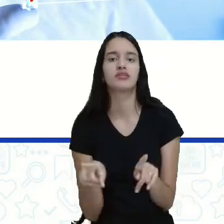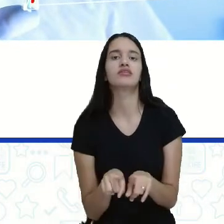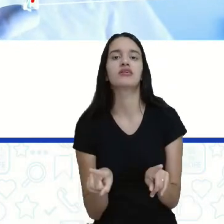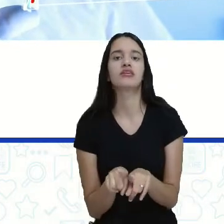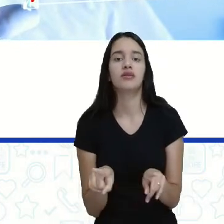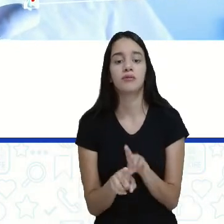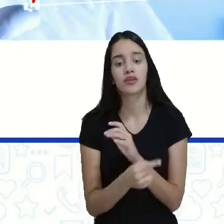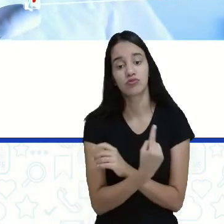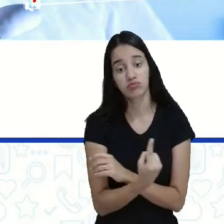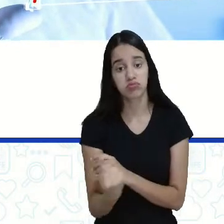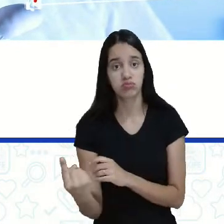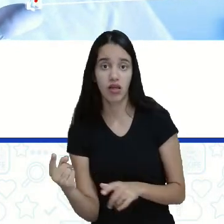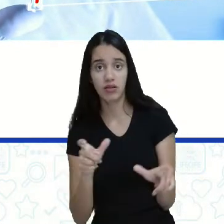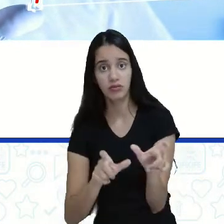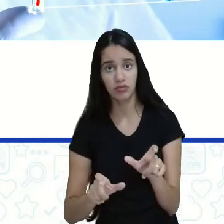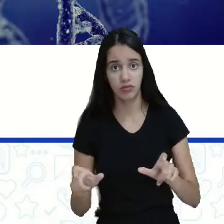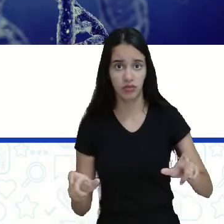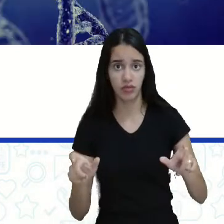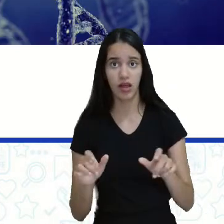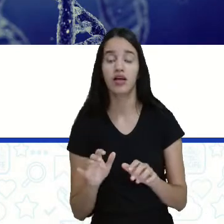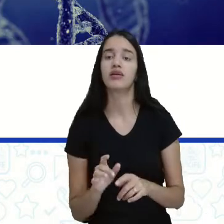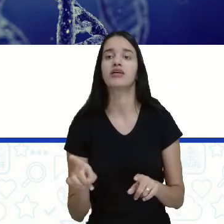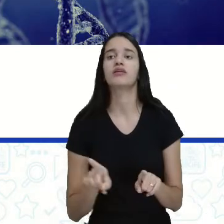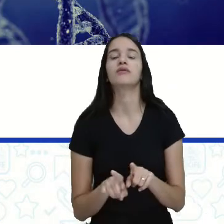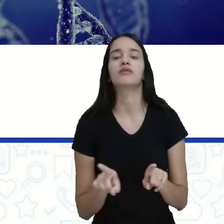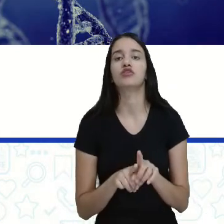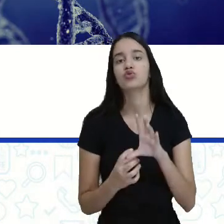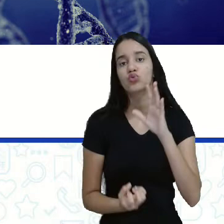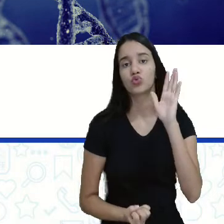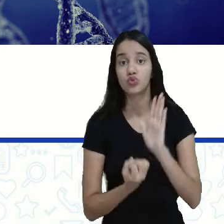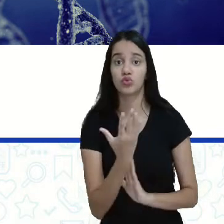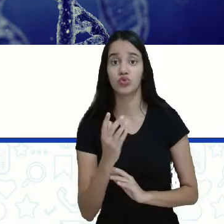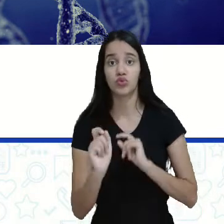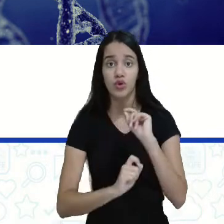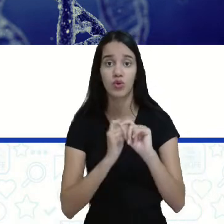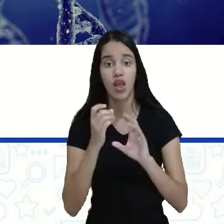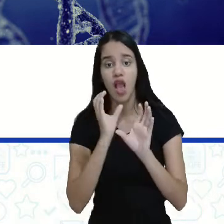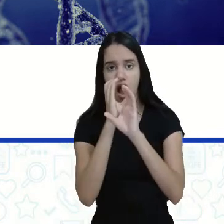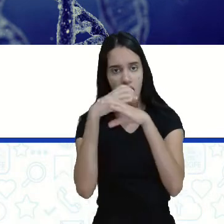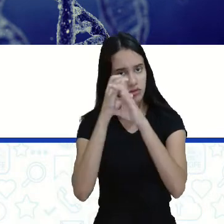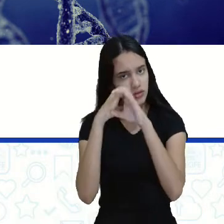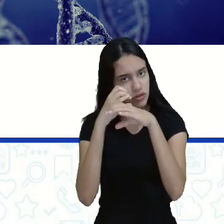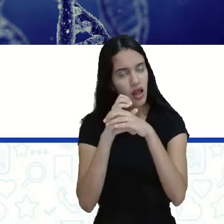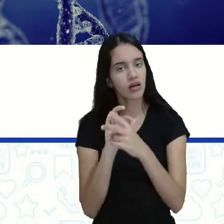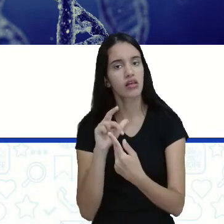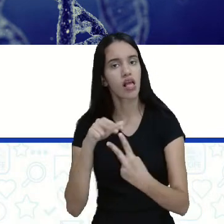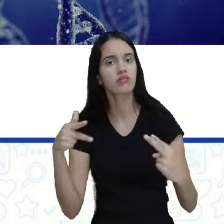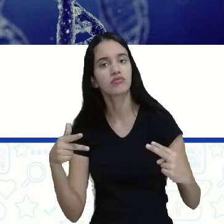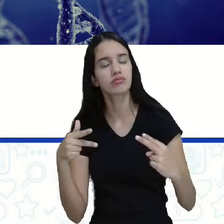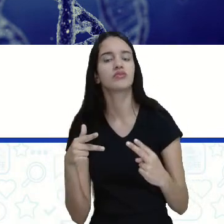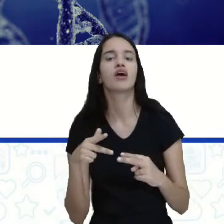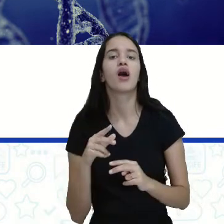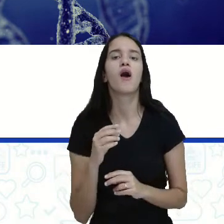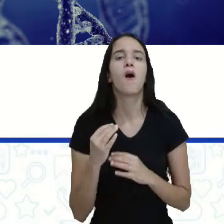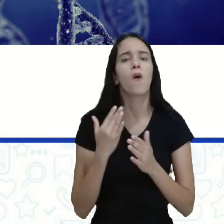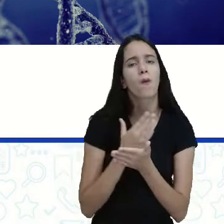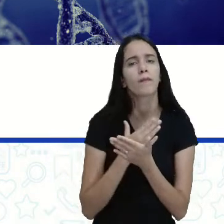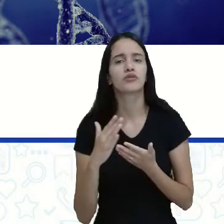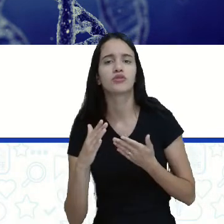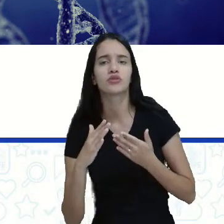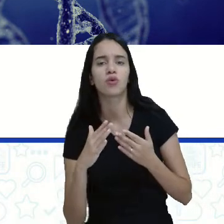um indivíduo. A partir disso, gente, foi que surgiu a engenharia genética, tá certo? Quando começaram a